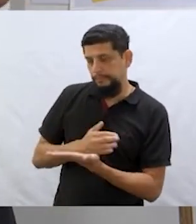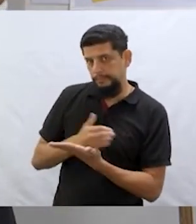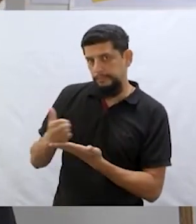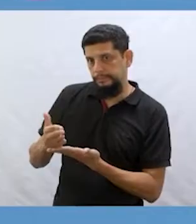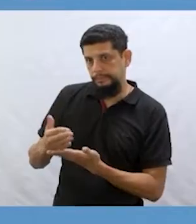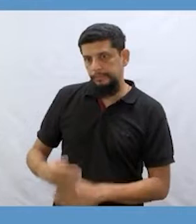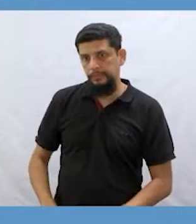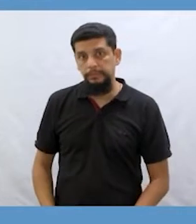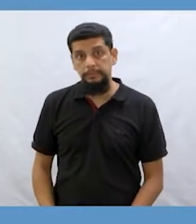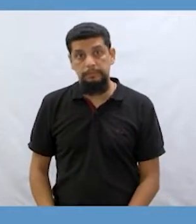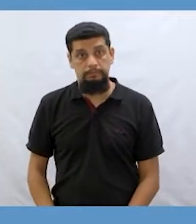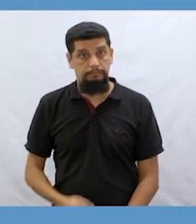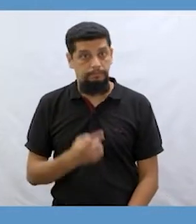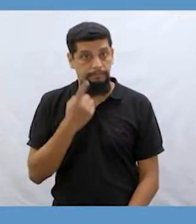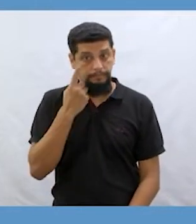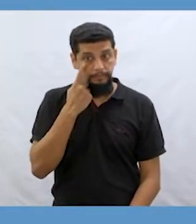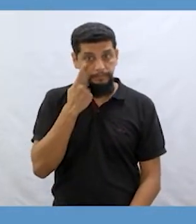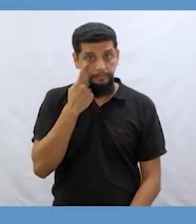podemos começar. Prof.